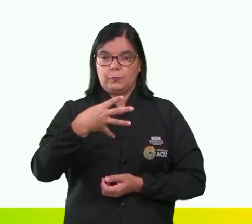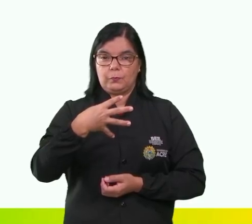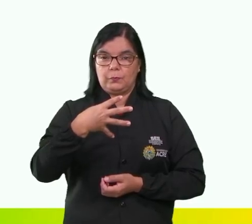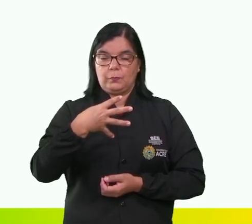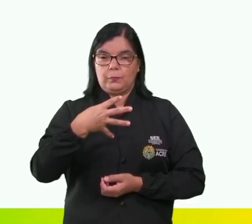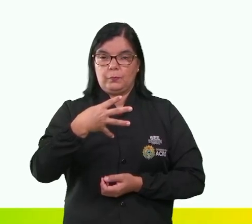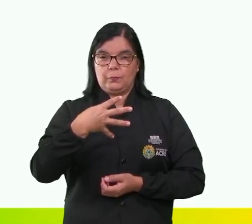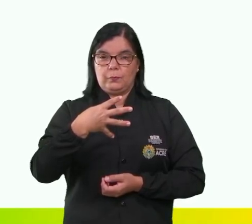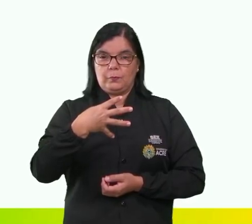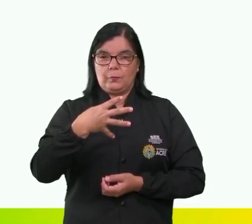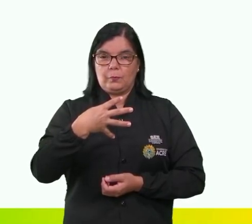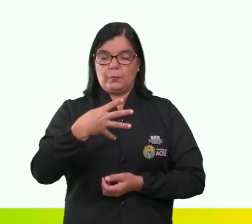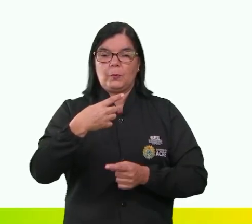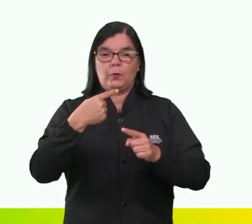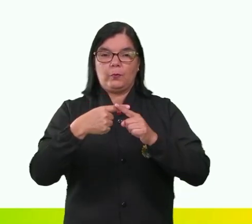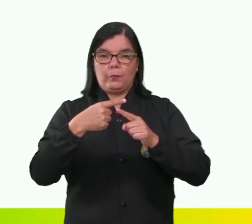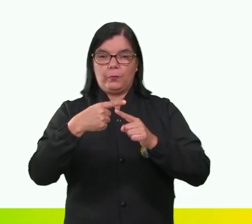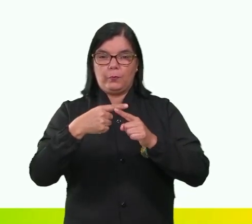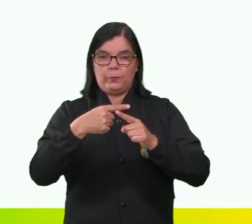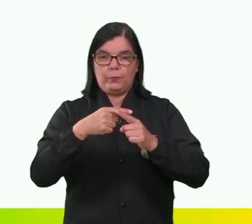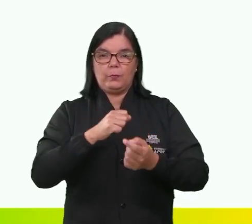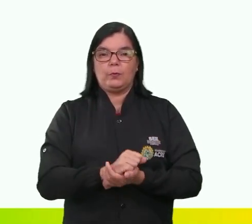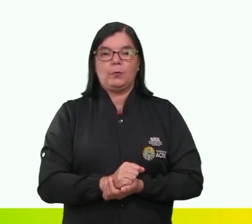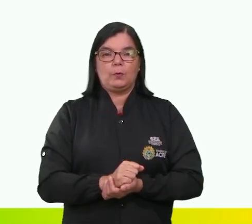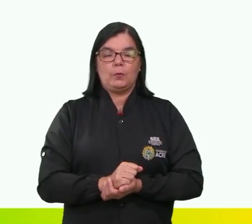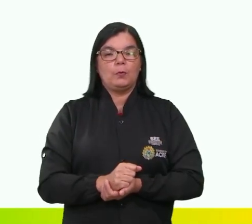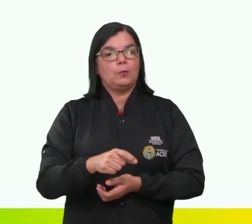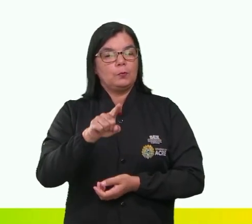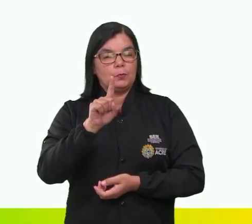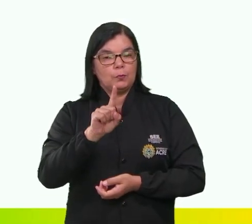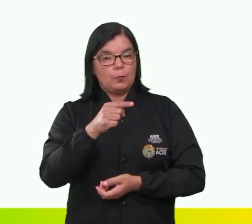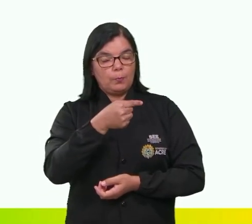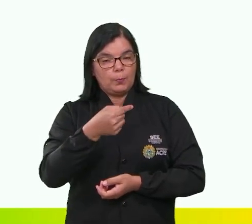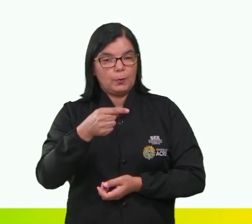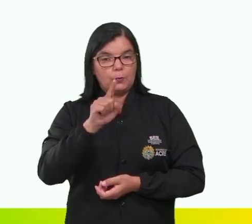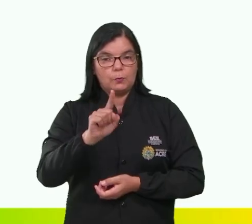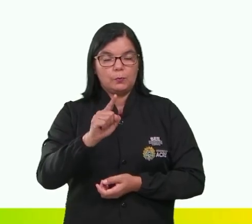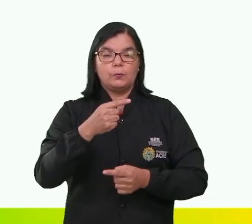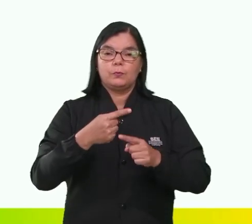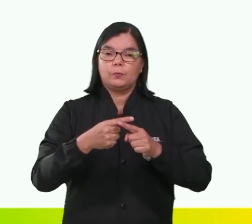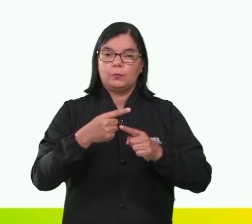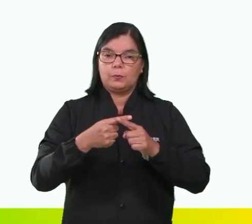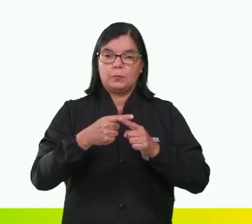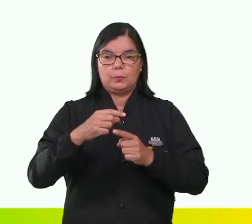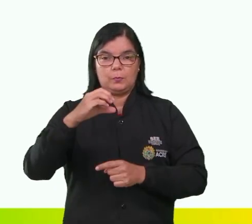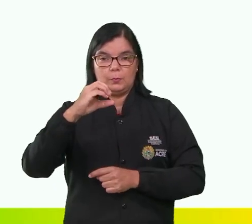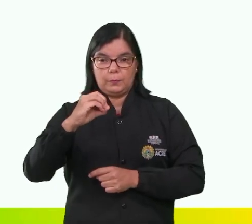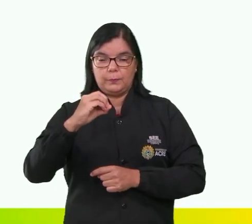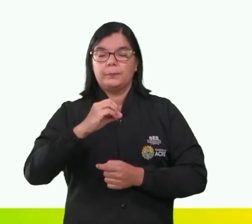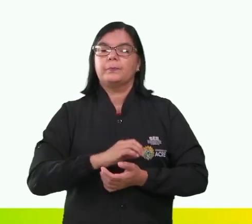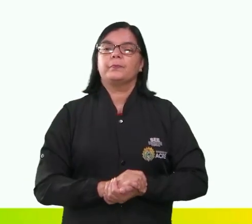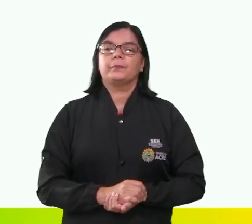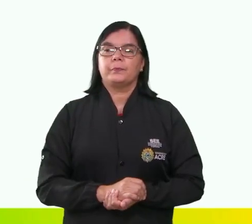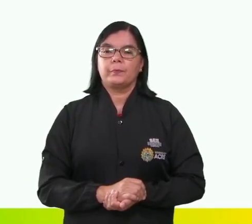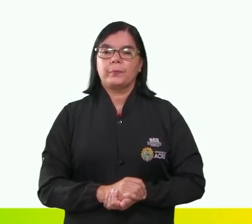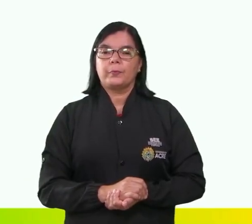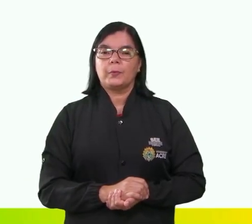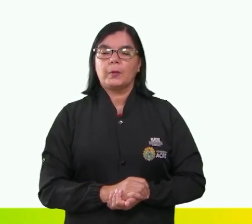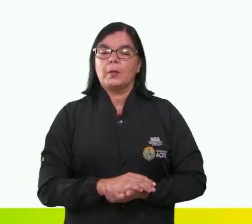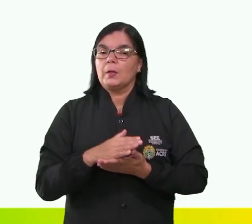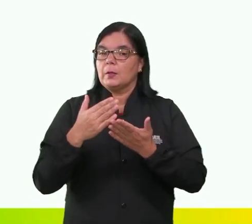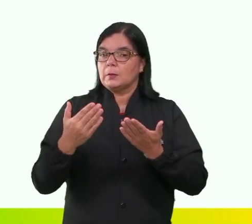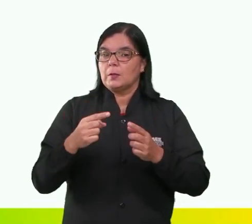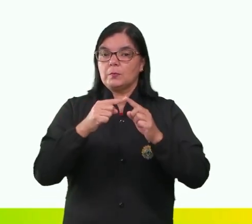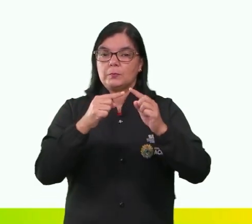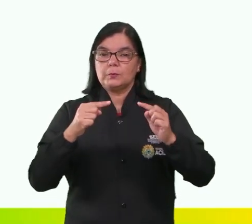menos 4 vezes o A, que é menos 1, vezes o C, que é 0. Então,